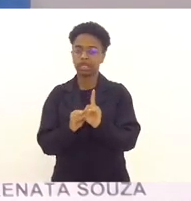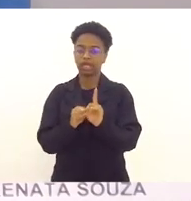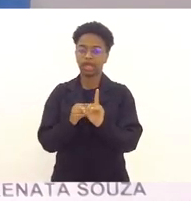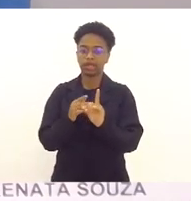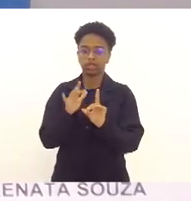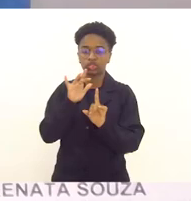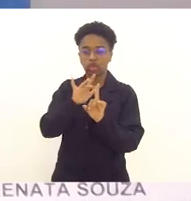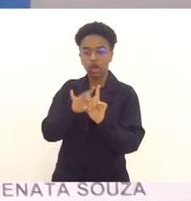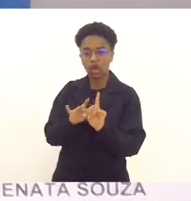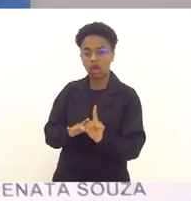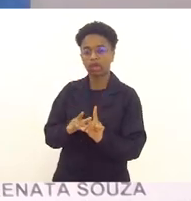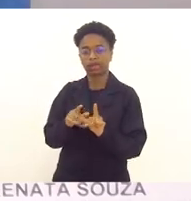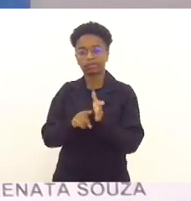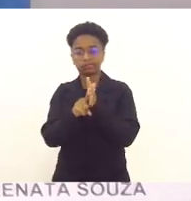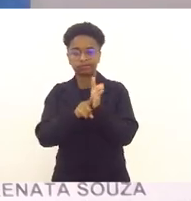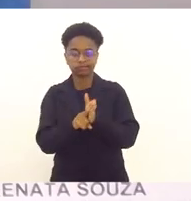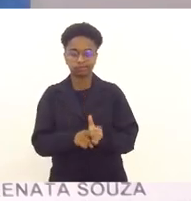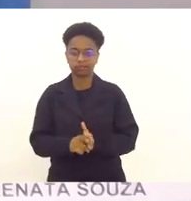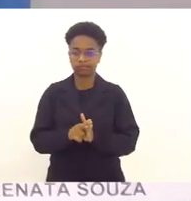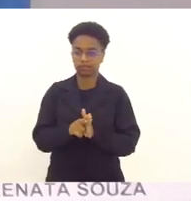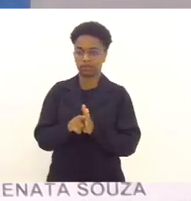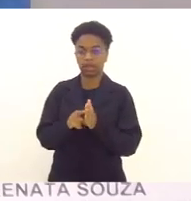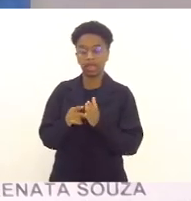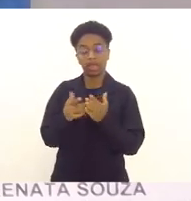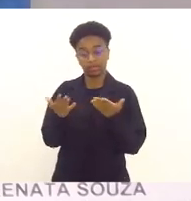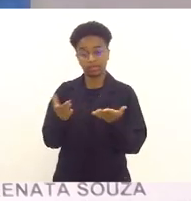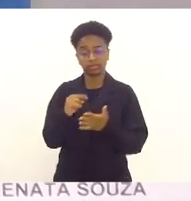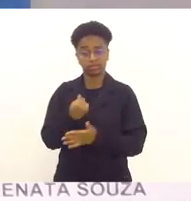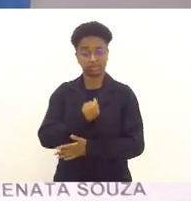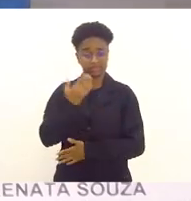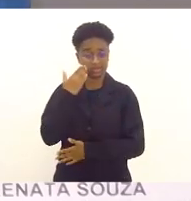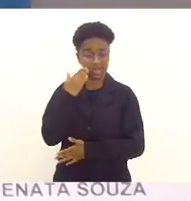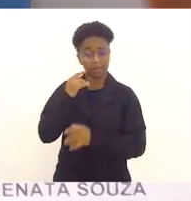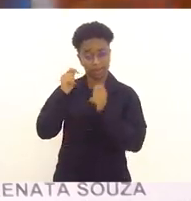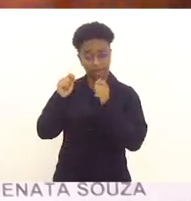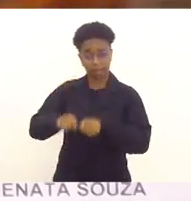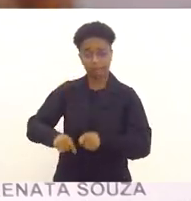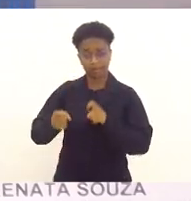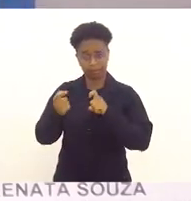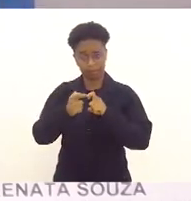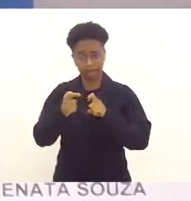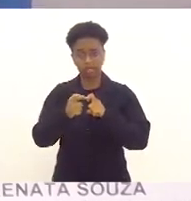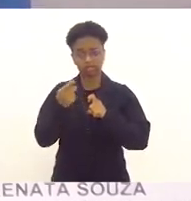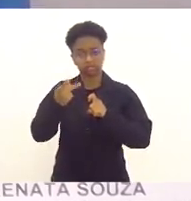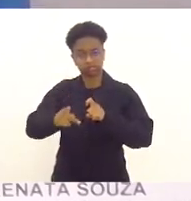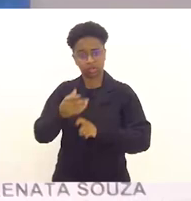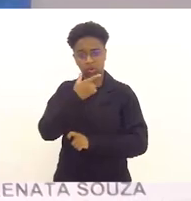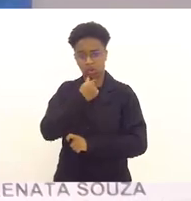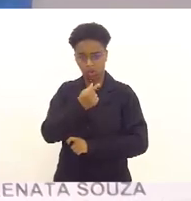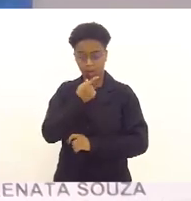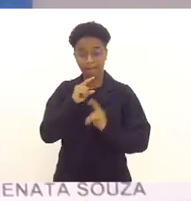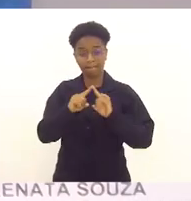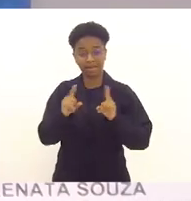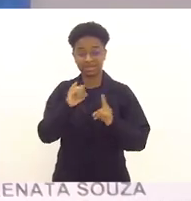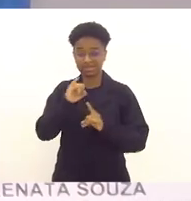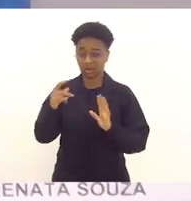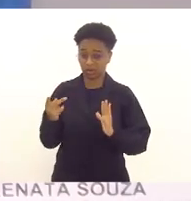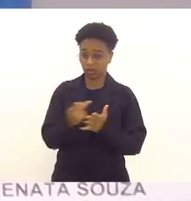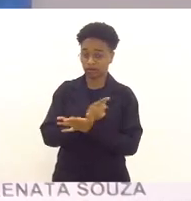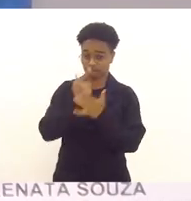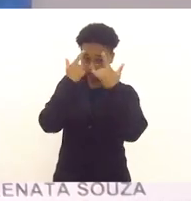é por mais que a gente fique saiba da capacidade médica né diante de uma violência